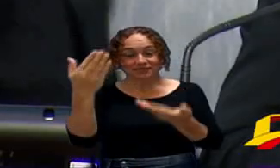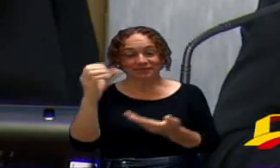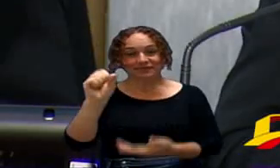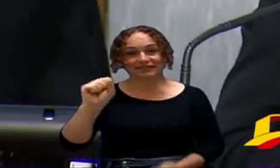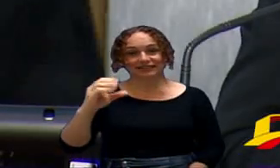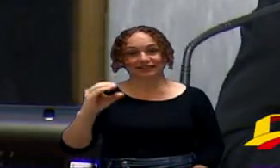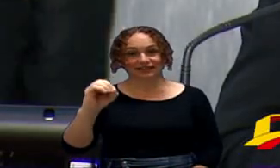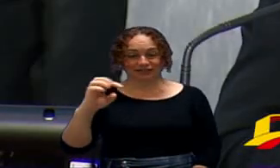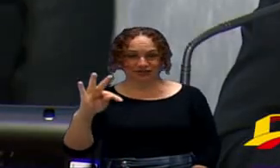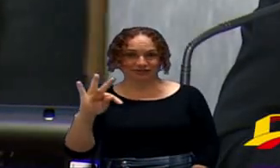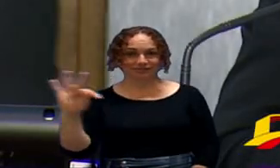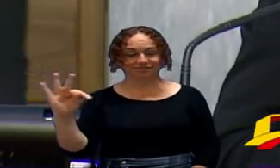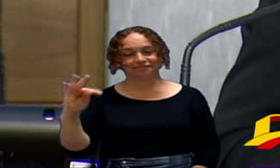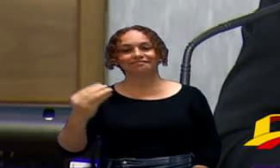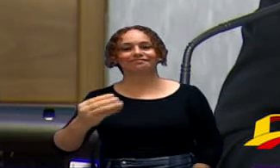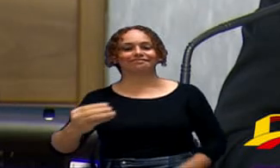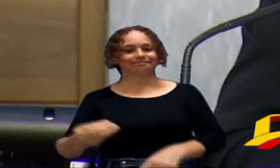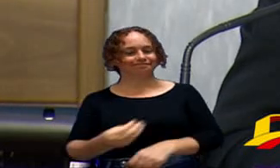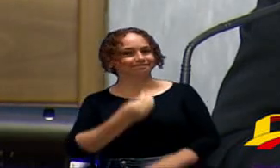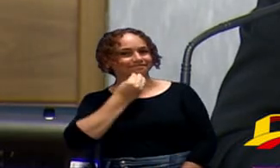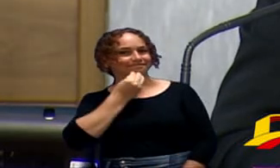participação e pelo que traz, viu?